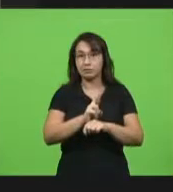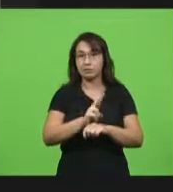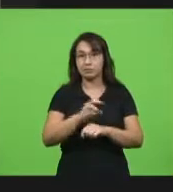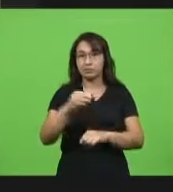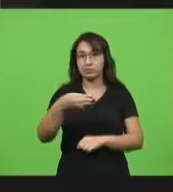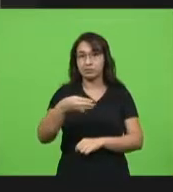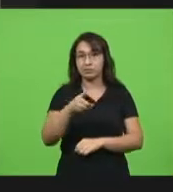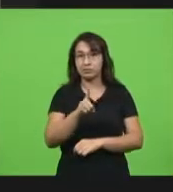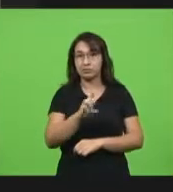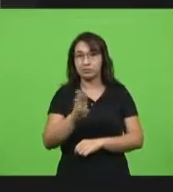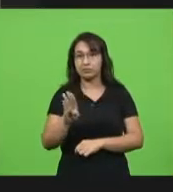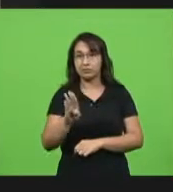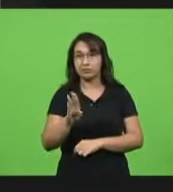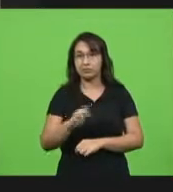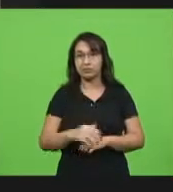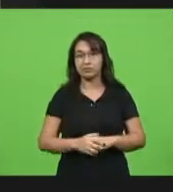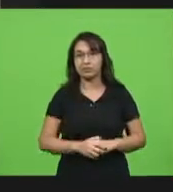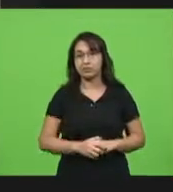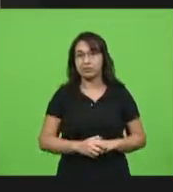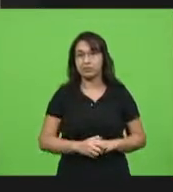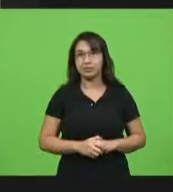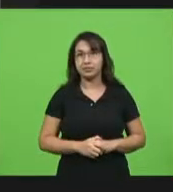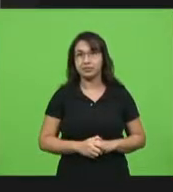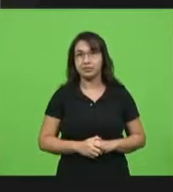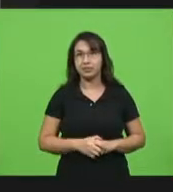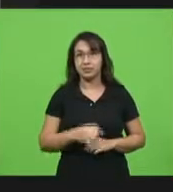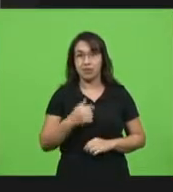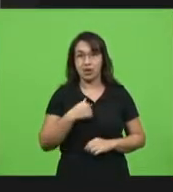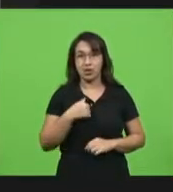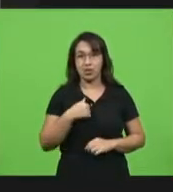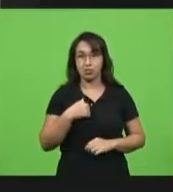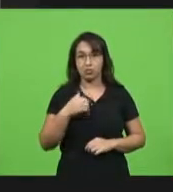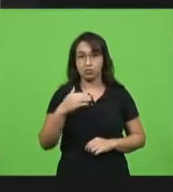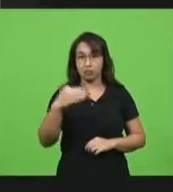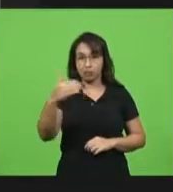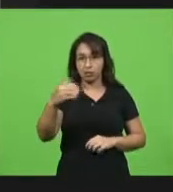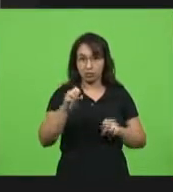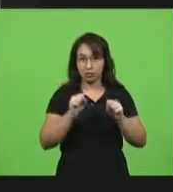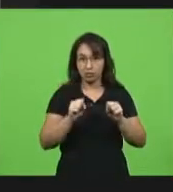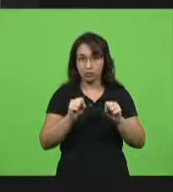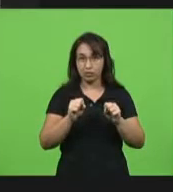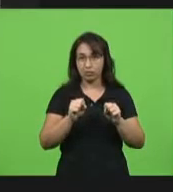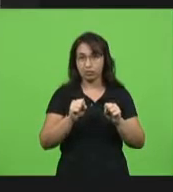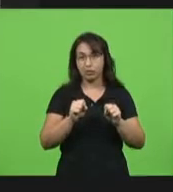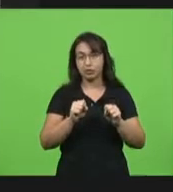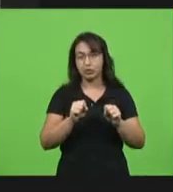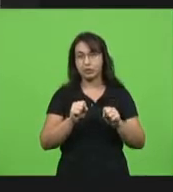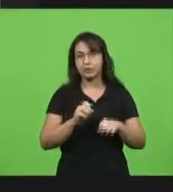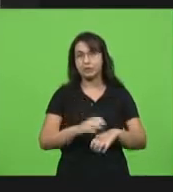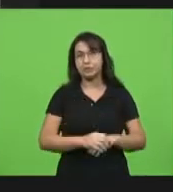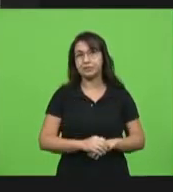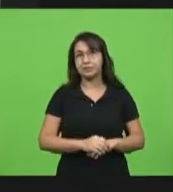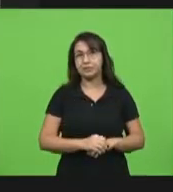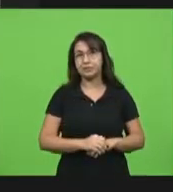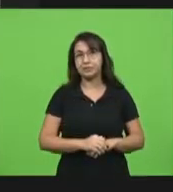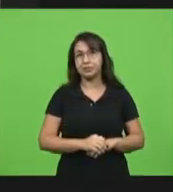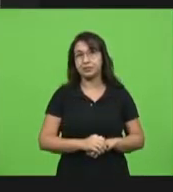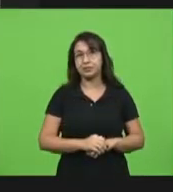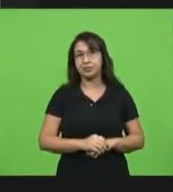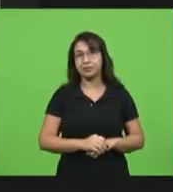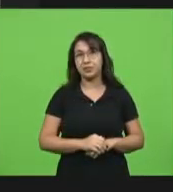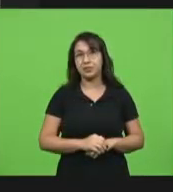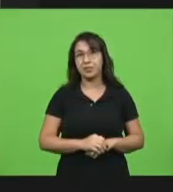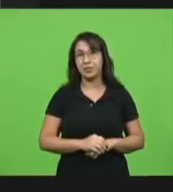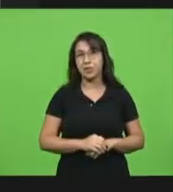Eu posso fazer, não nesse momento, um pouco mais à frente, pode ser? Sim, senhor. Próximo para próximo ali